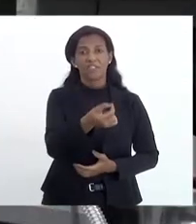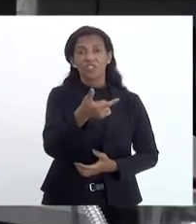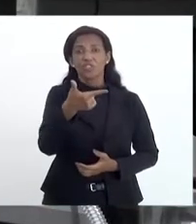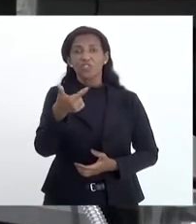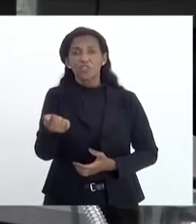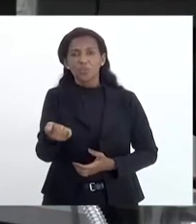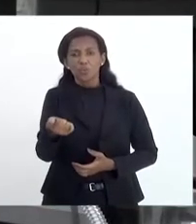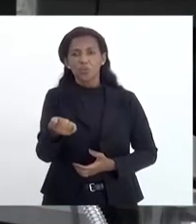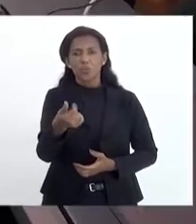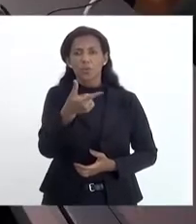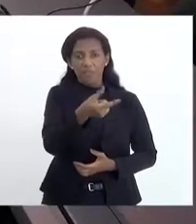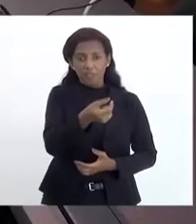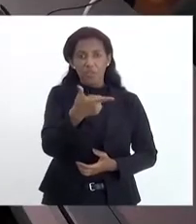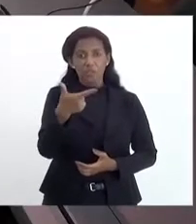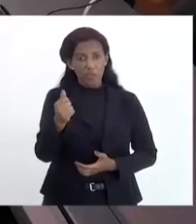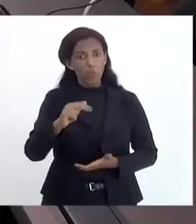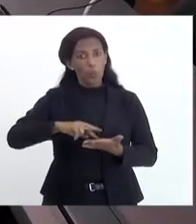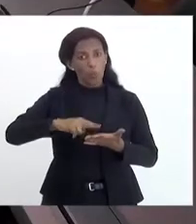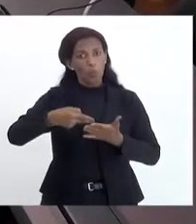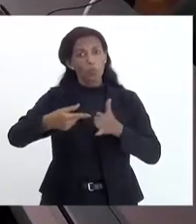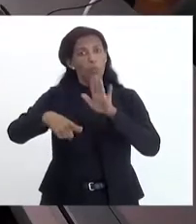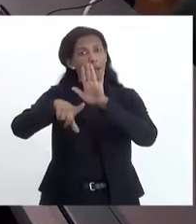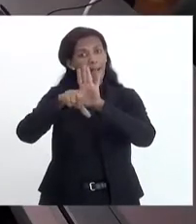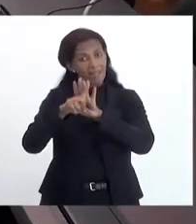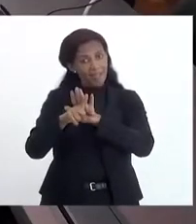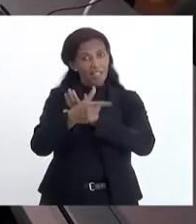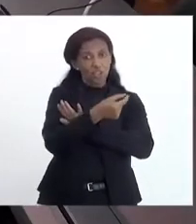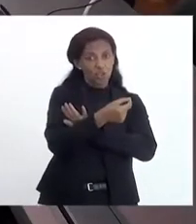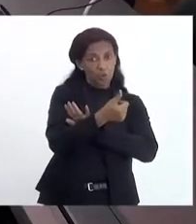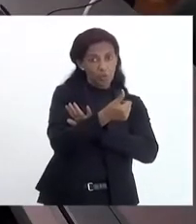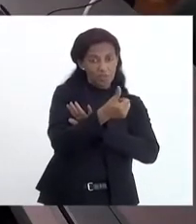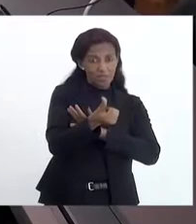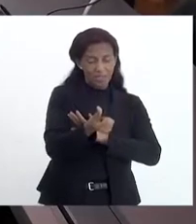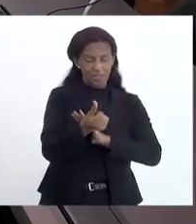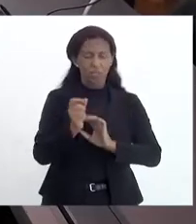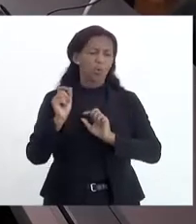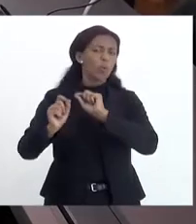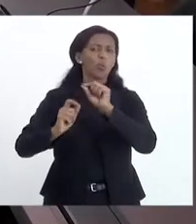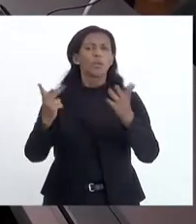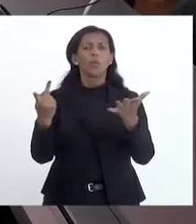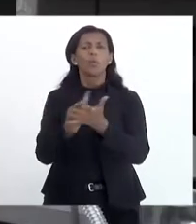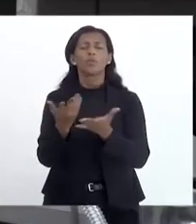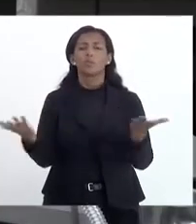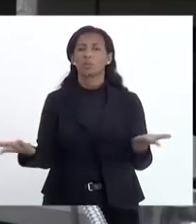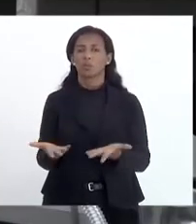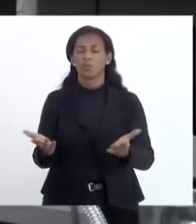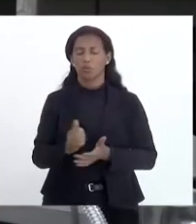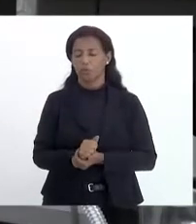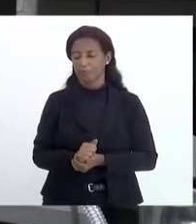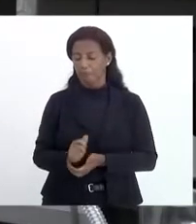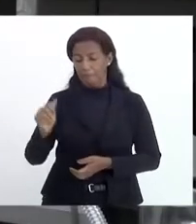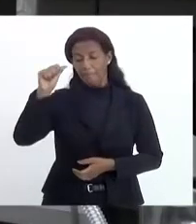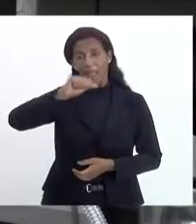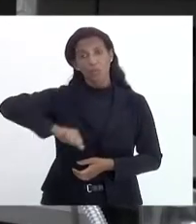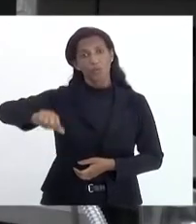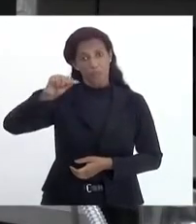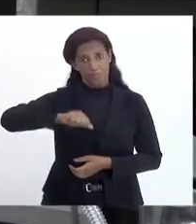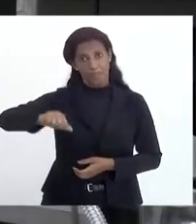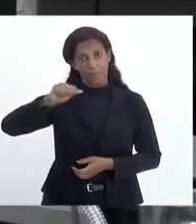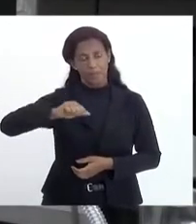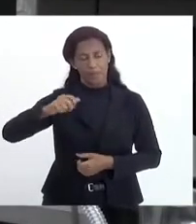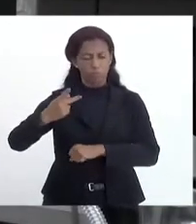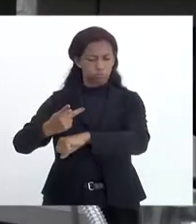2021. Ah, sim, de 2021 alterando a lei de 2006. 2006. O que está acontecendo hoje? A associação procurou dos atacadistas.